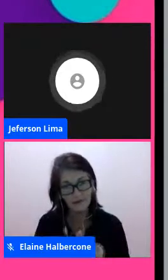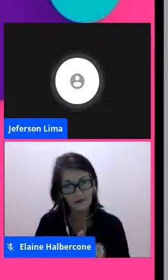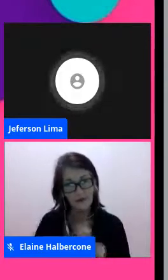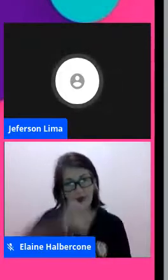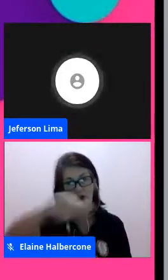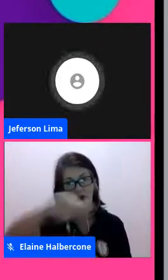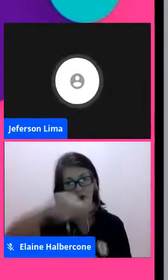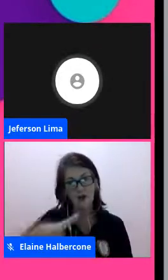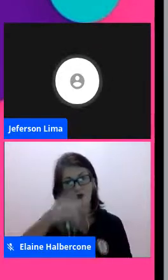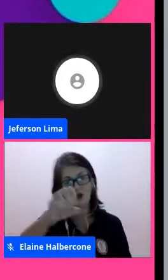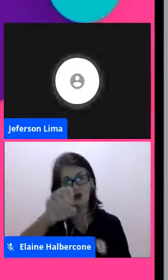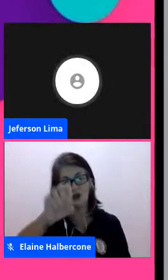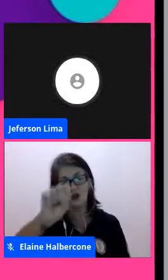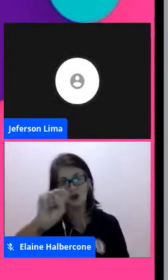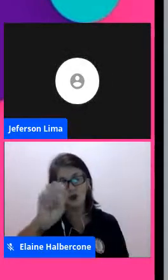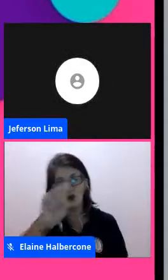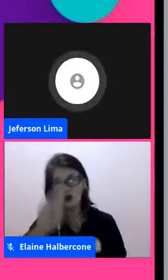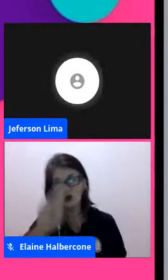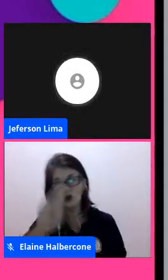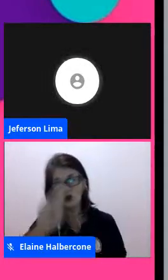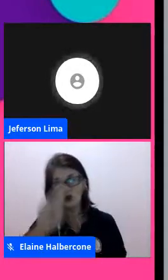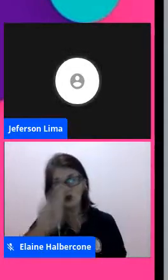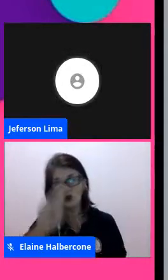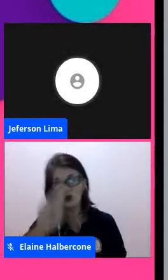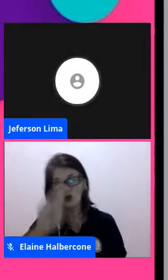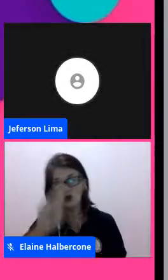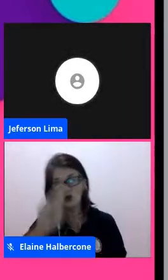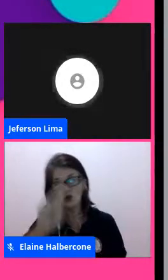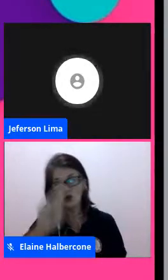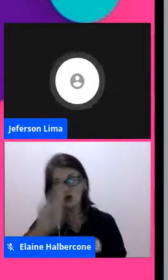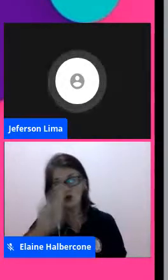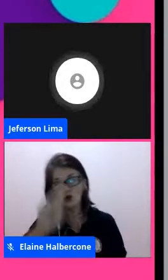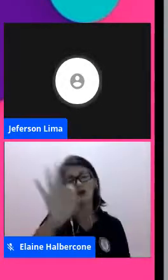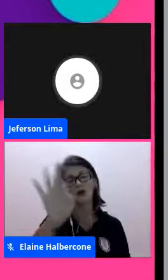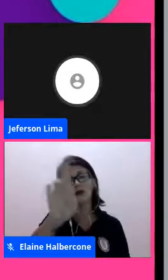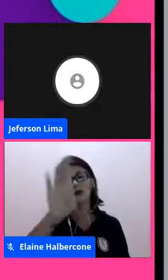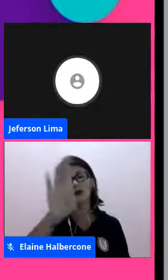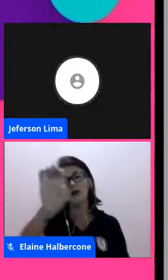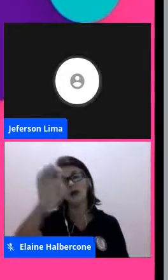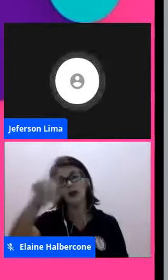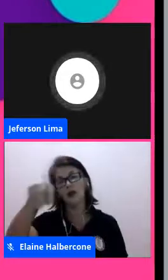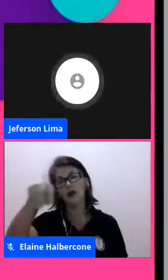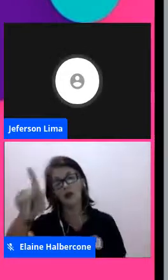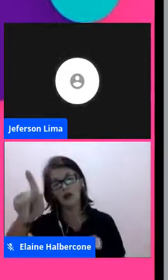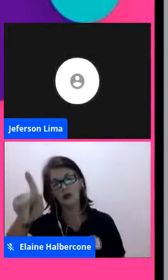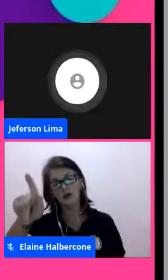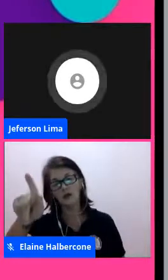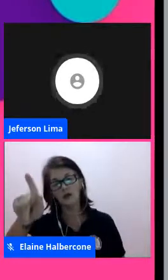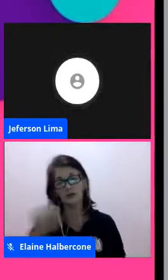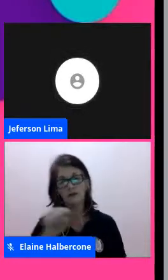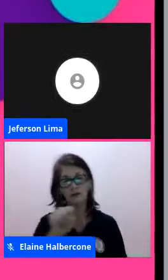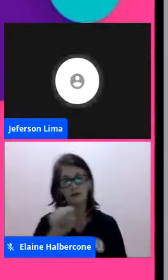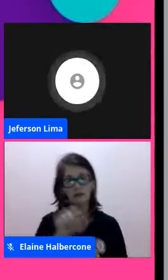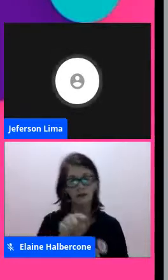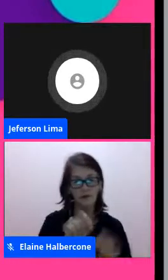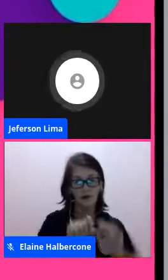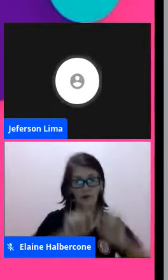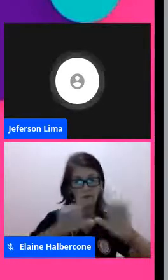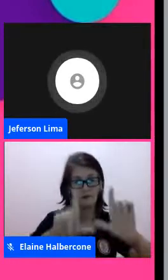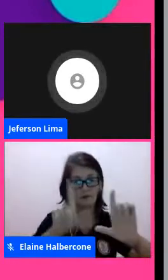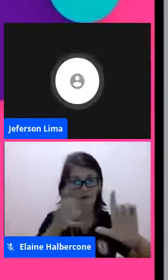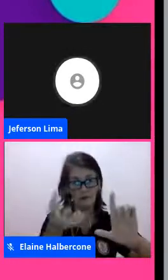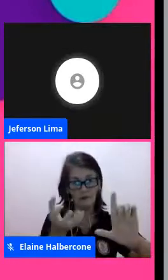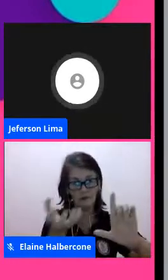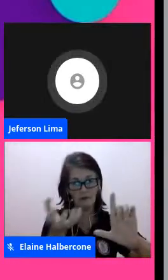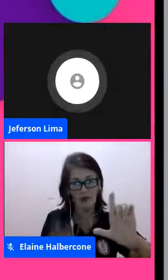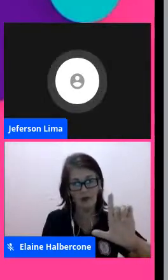de serialização, é basicamente o string, né? Isso aqui, inclusive, é um JSON. Esse aqui é o formato JSON. Certo? E a gente quer